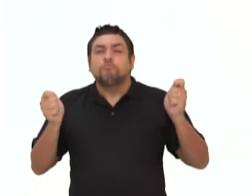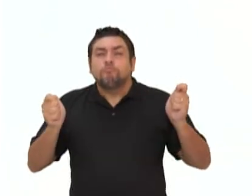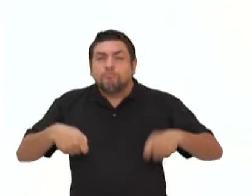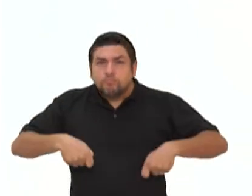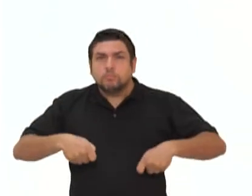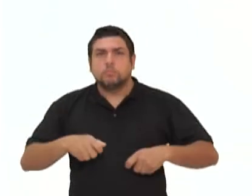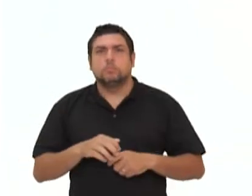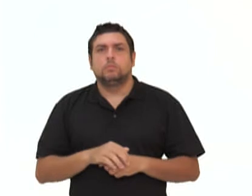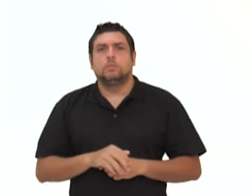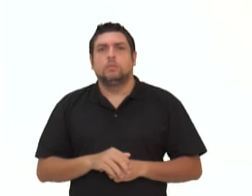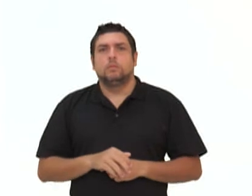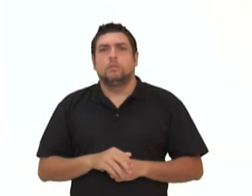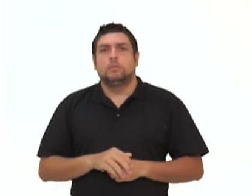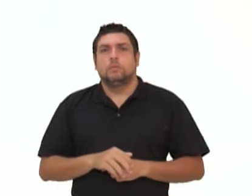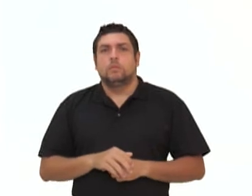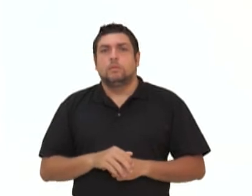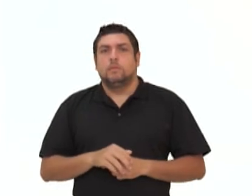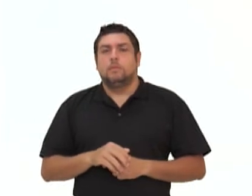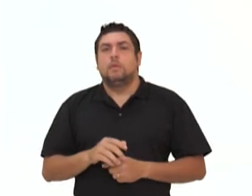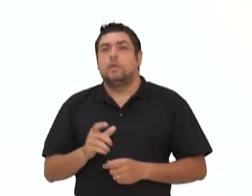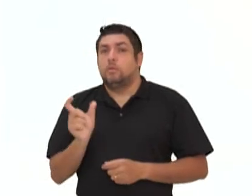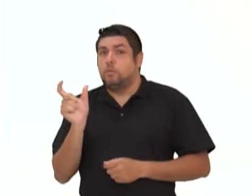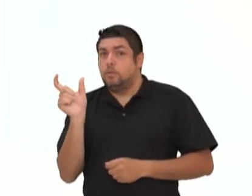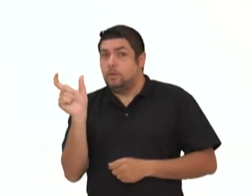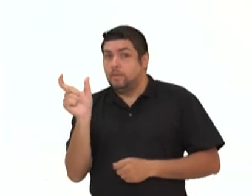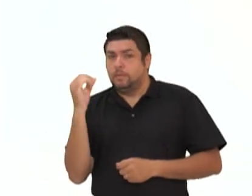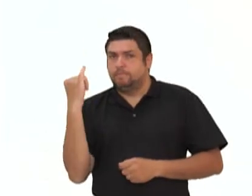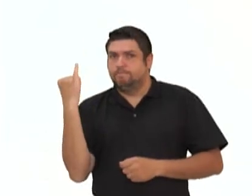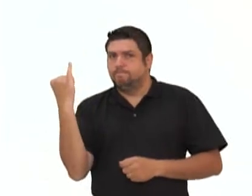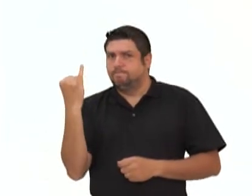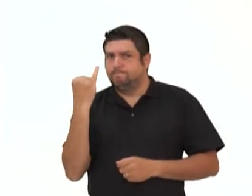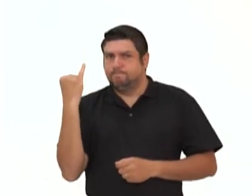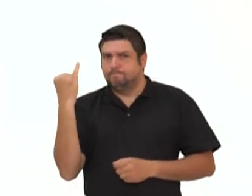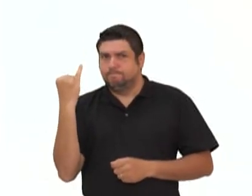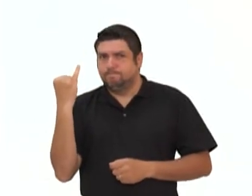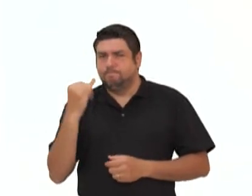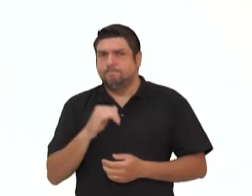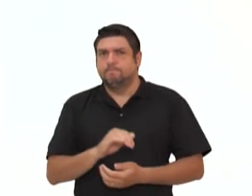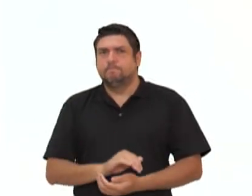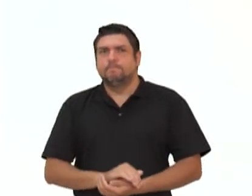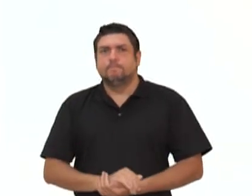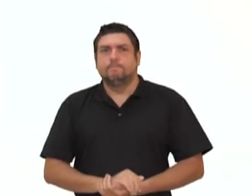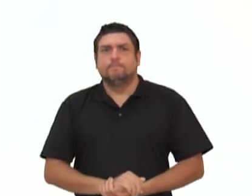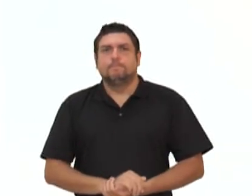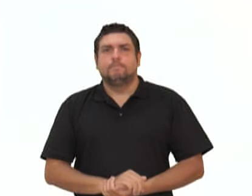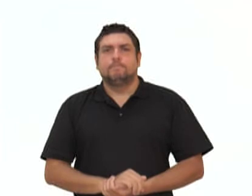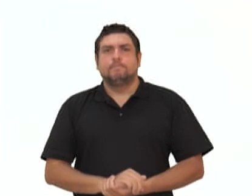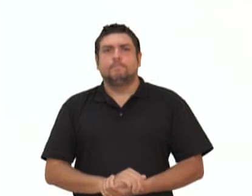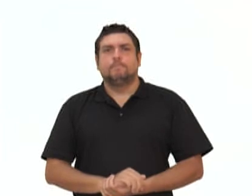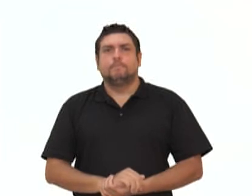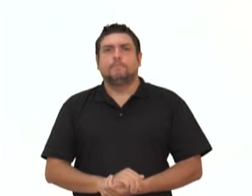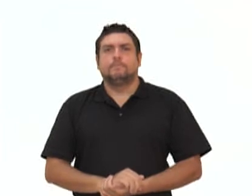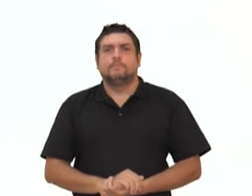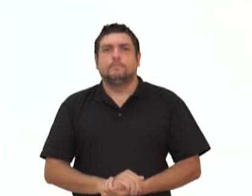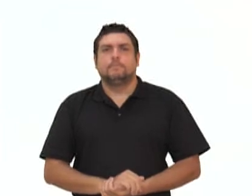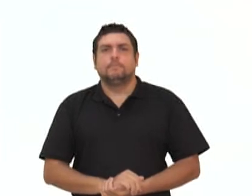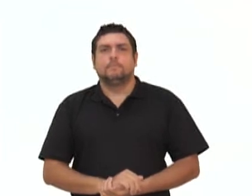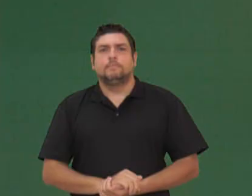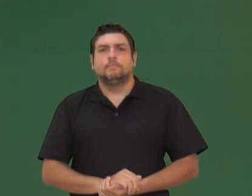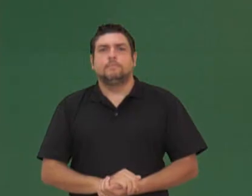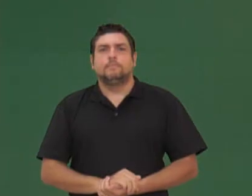essa palavrinha-chave. Não necessariamente. Que haya tenido más obras que las que vendiera hace años.